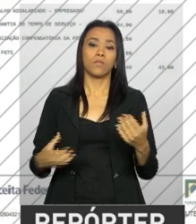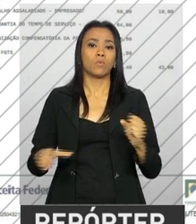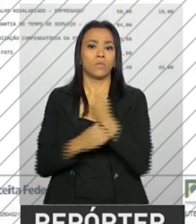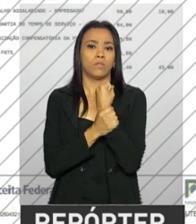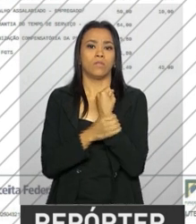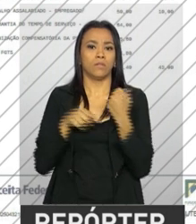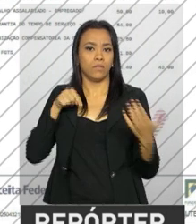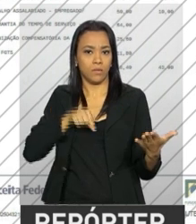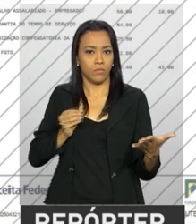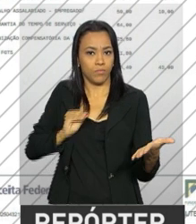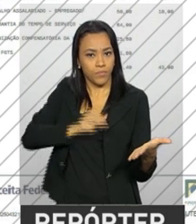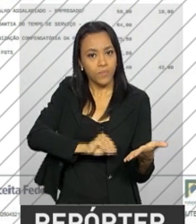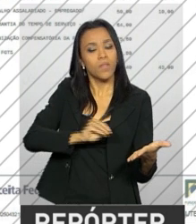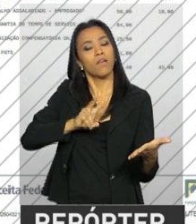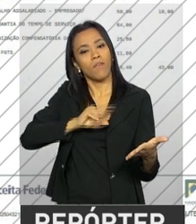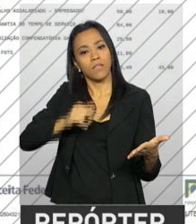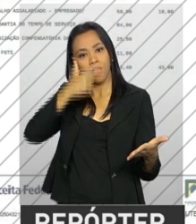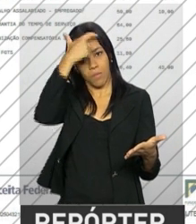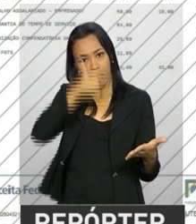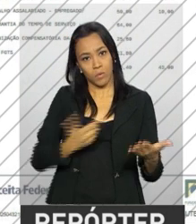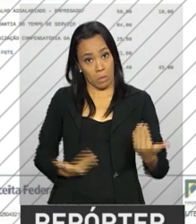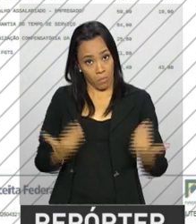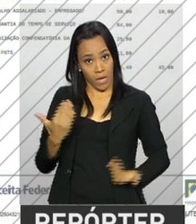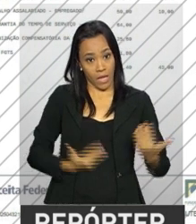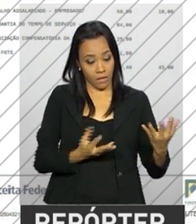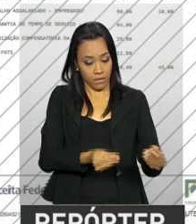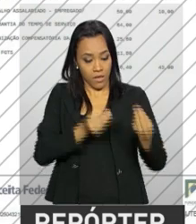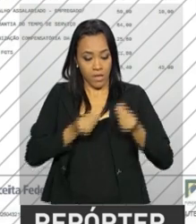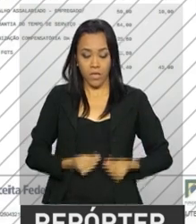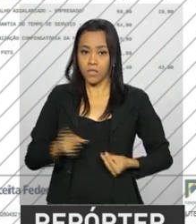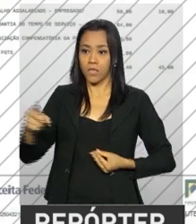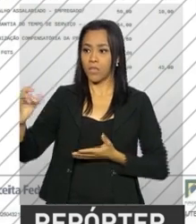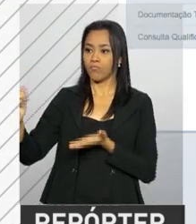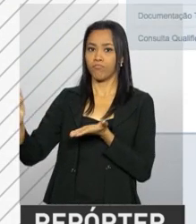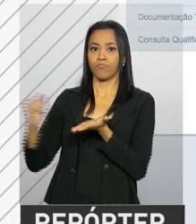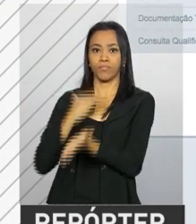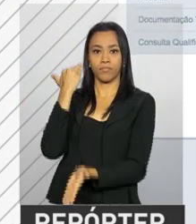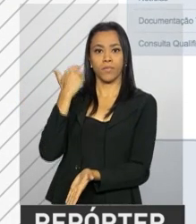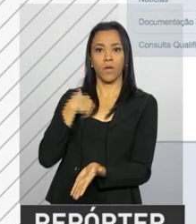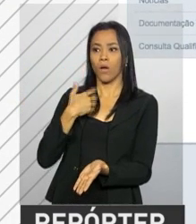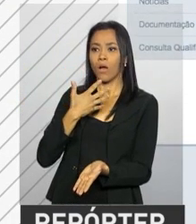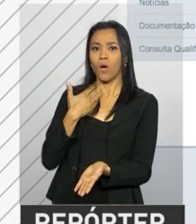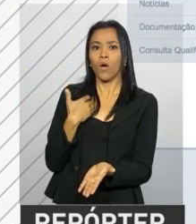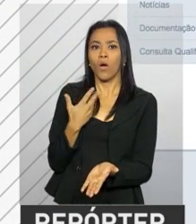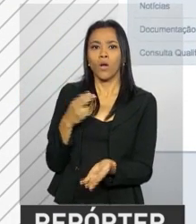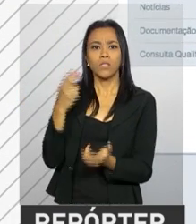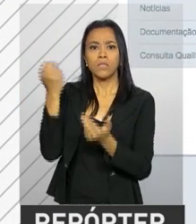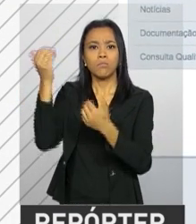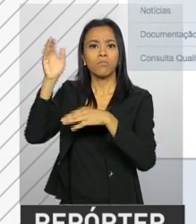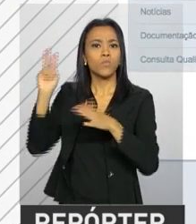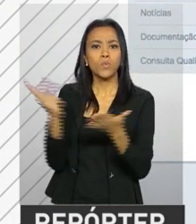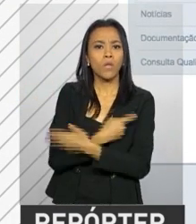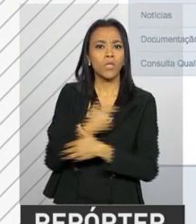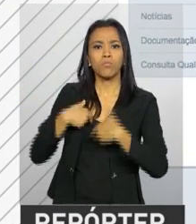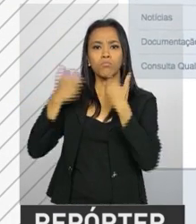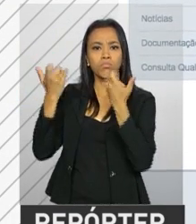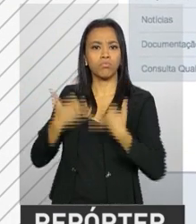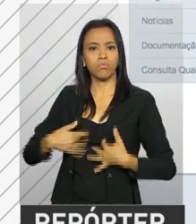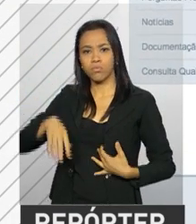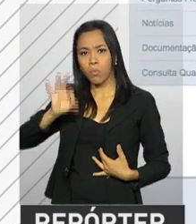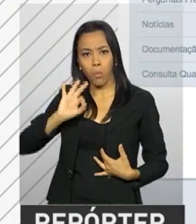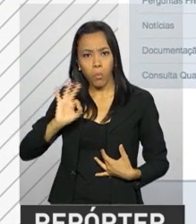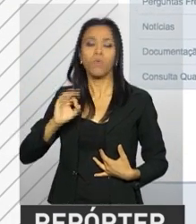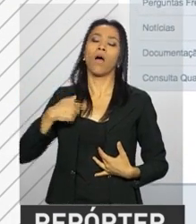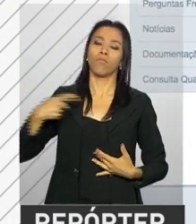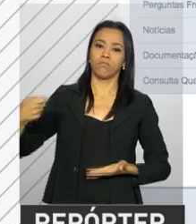será recebido pelo empregado em caso de dispensa sem justa causa. Na plataforma, o empregador doméstico